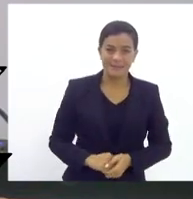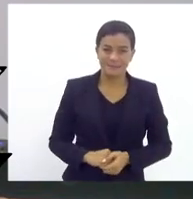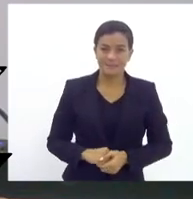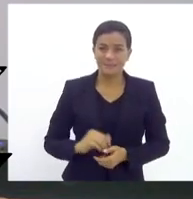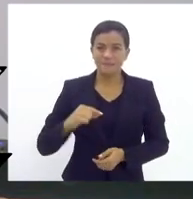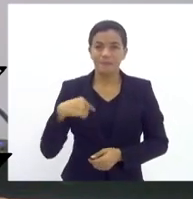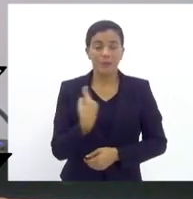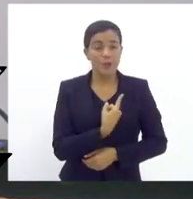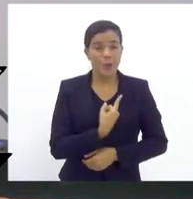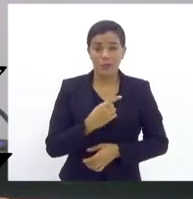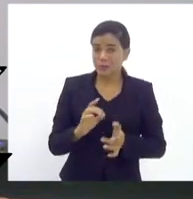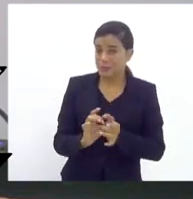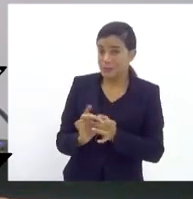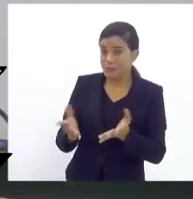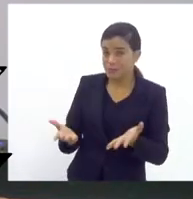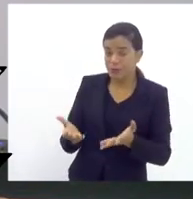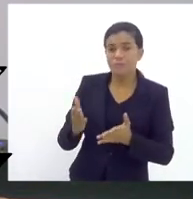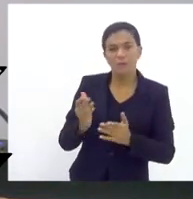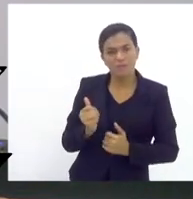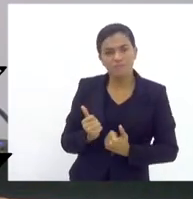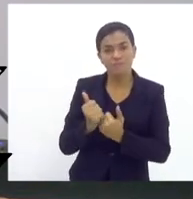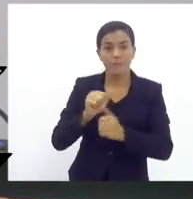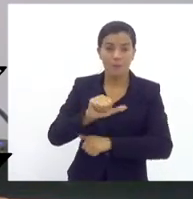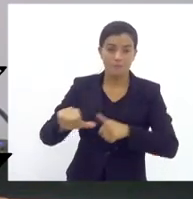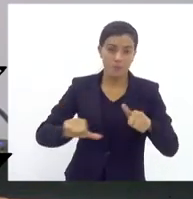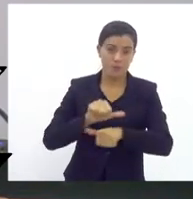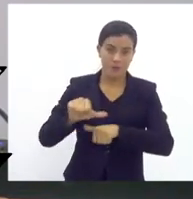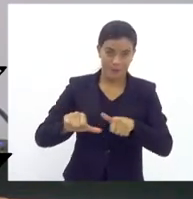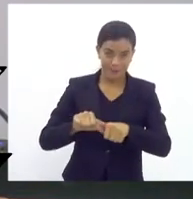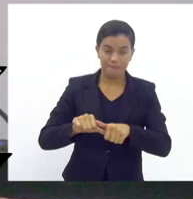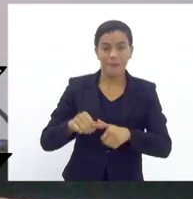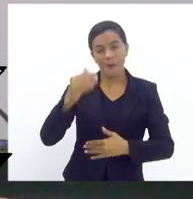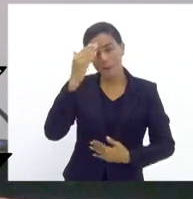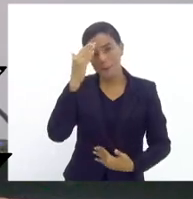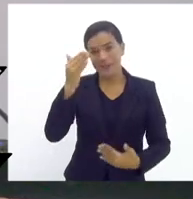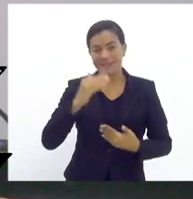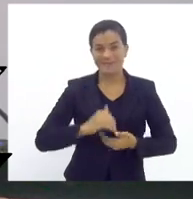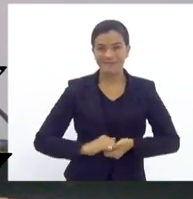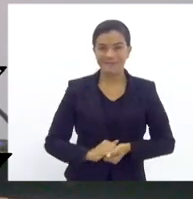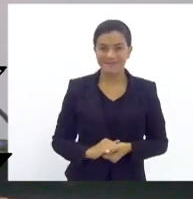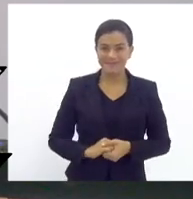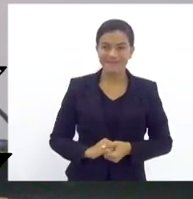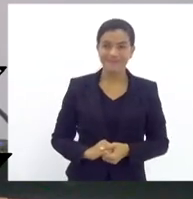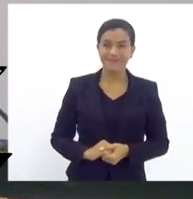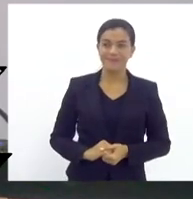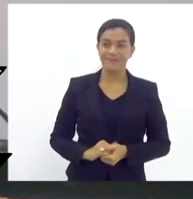nós estamos à disposição aqui para mudar juntos essa realidade muito obrigada